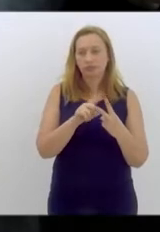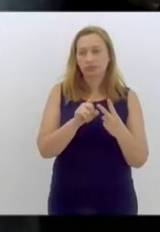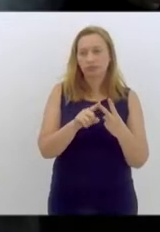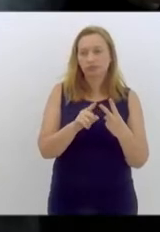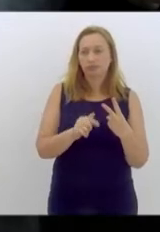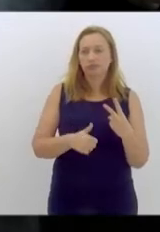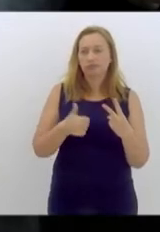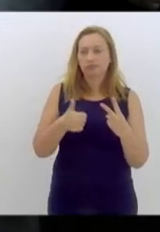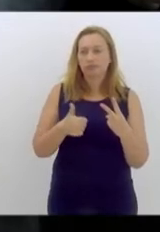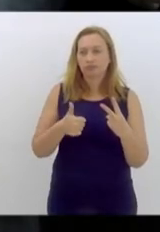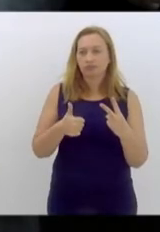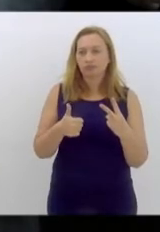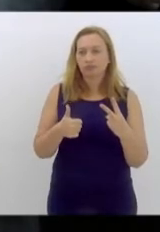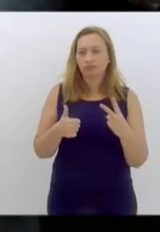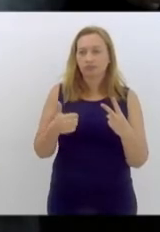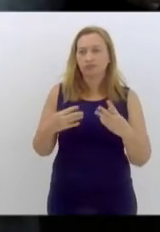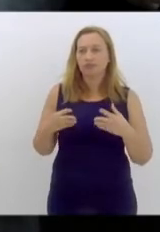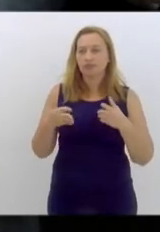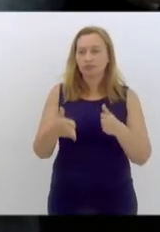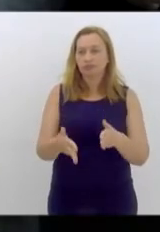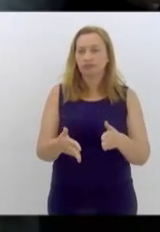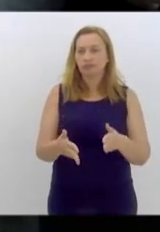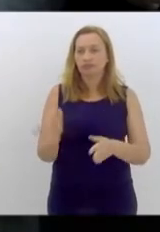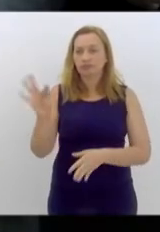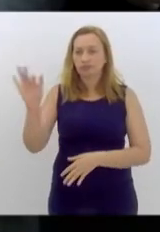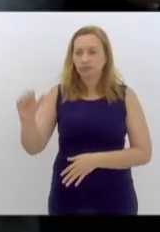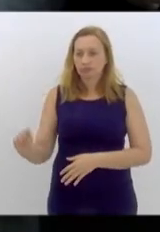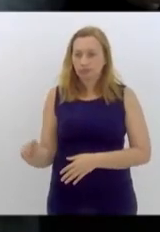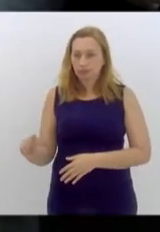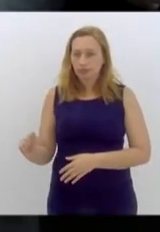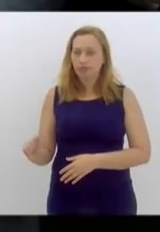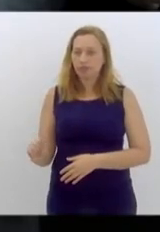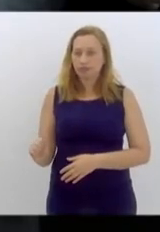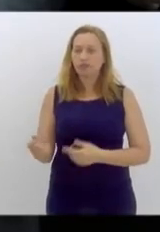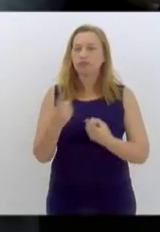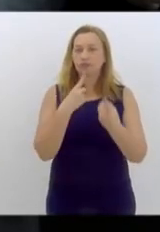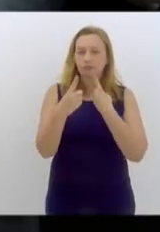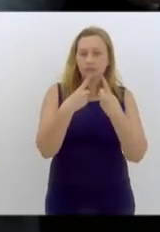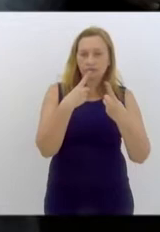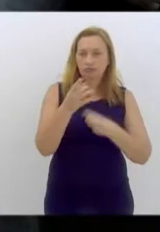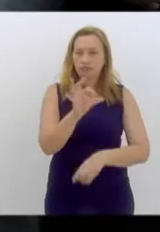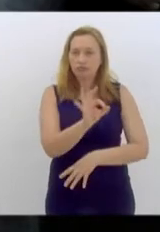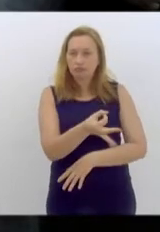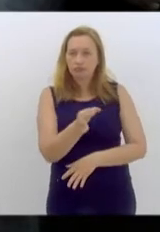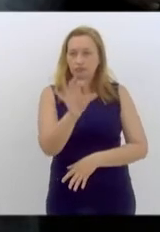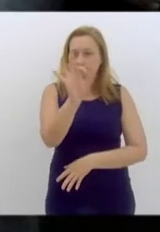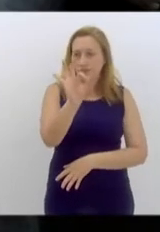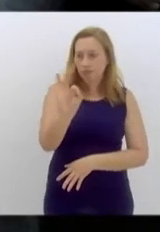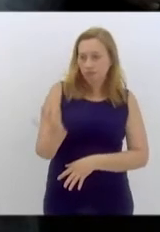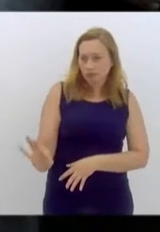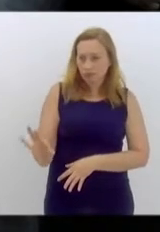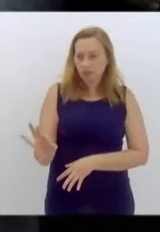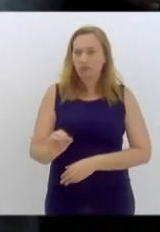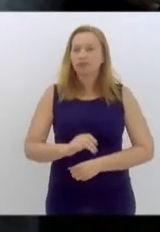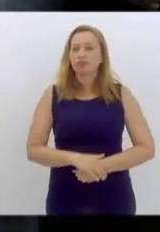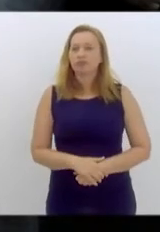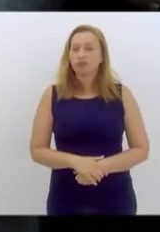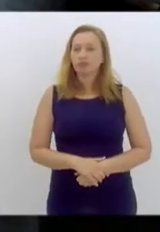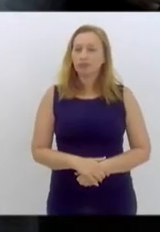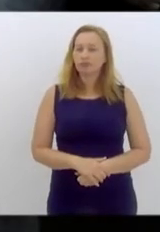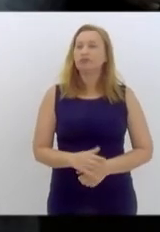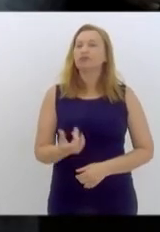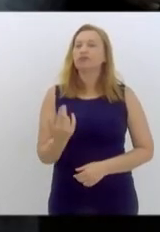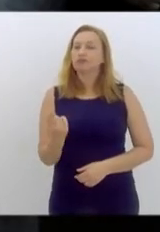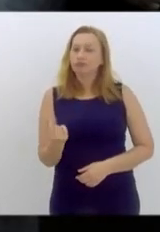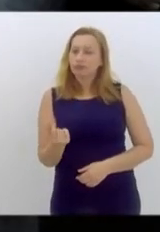que trata especificamente do lado fazendário, a discussão justamente dos índices, dos valores